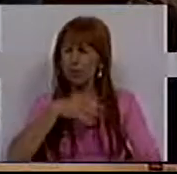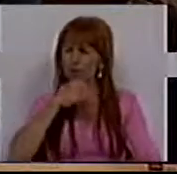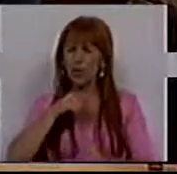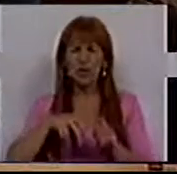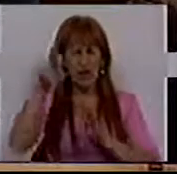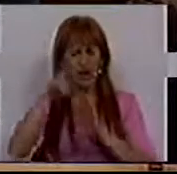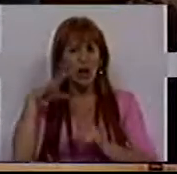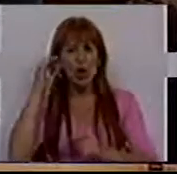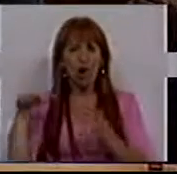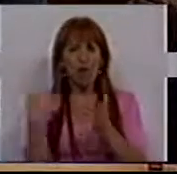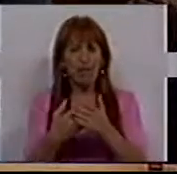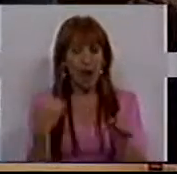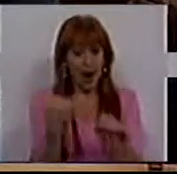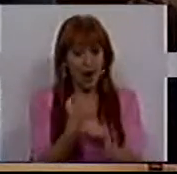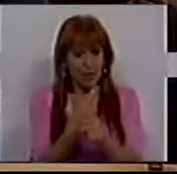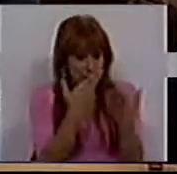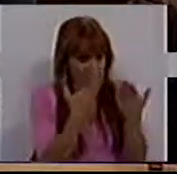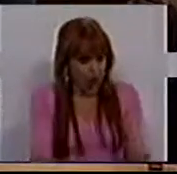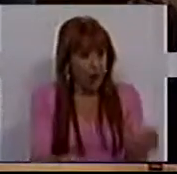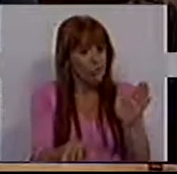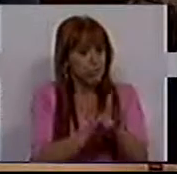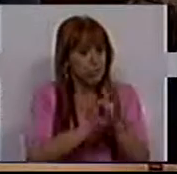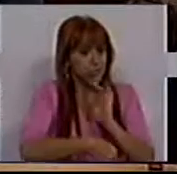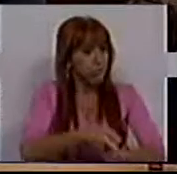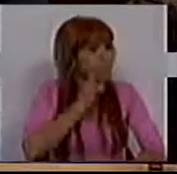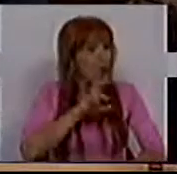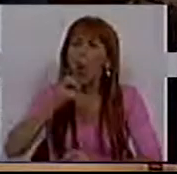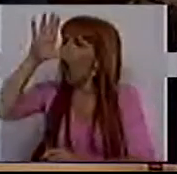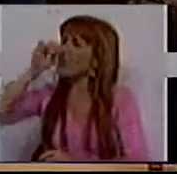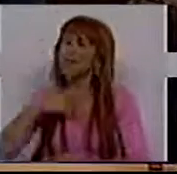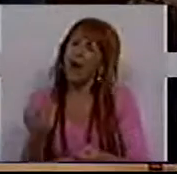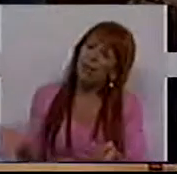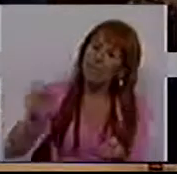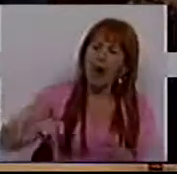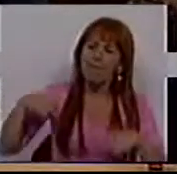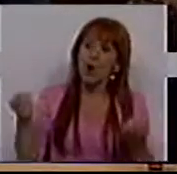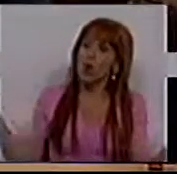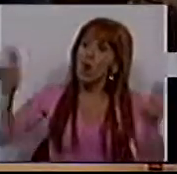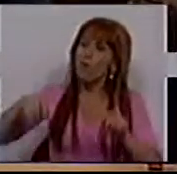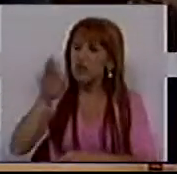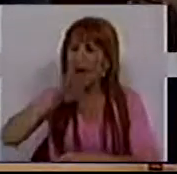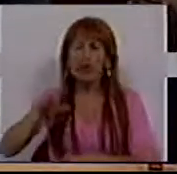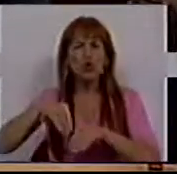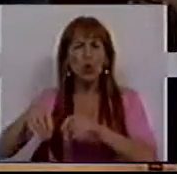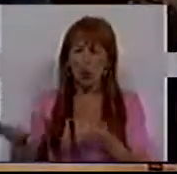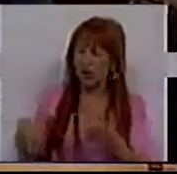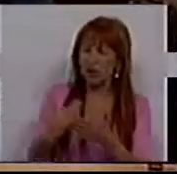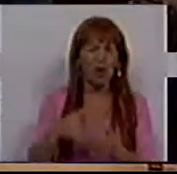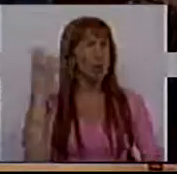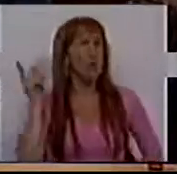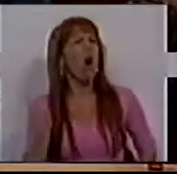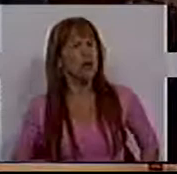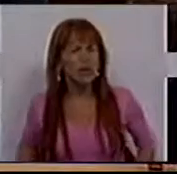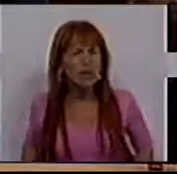de regularizar uma atividade que existe ilegalmente ou o Governo quer promover novos hábitos de jogo? Que cultura